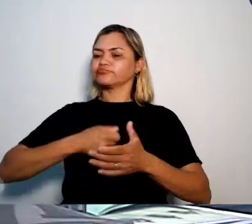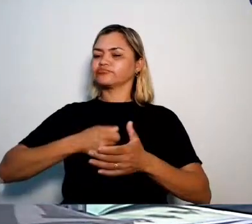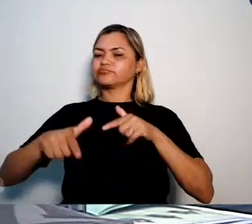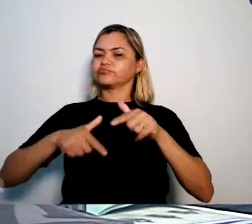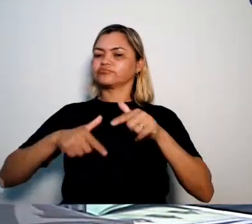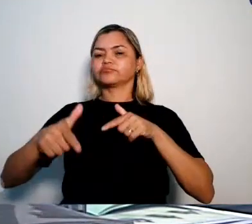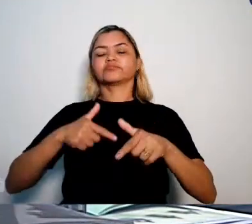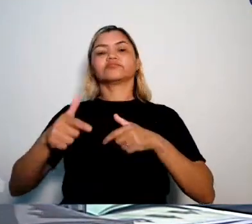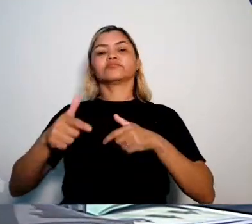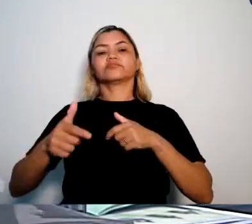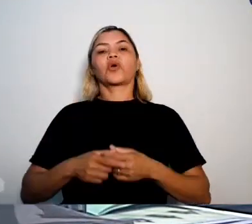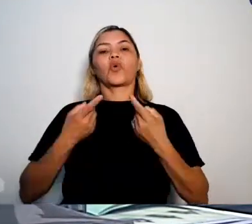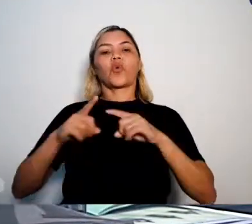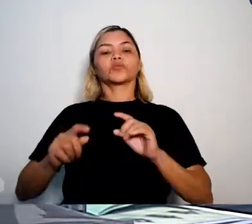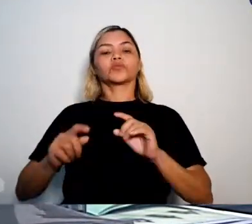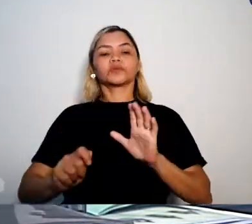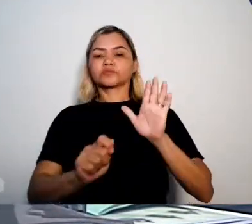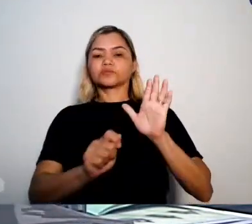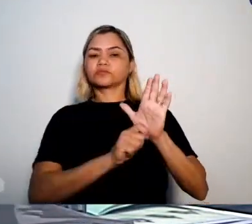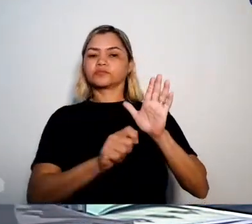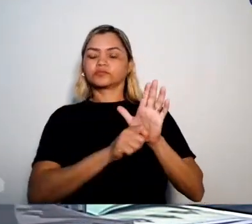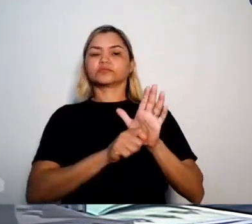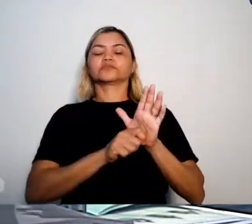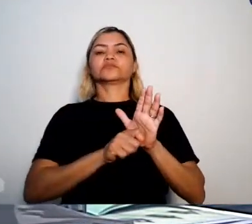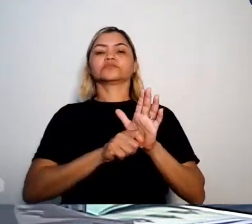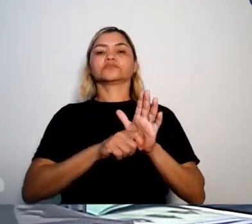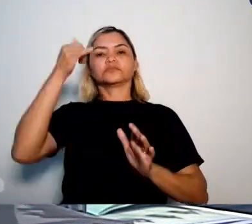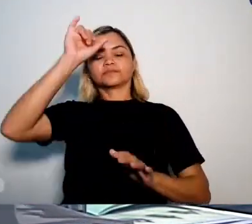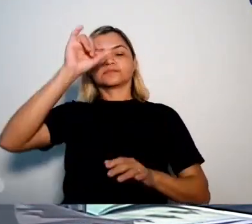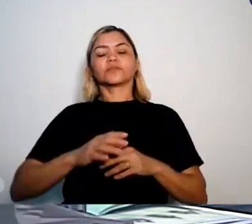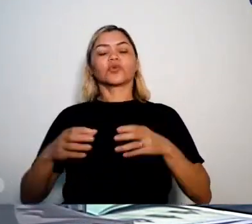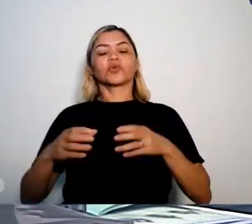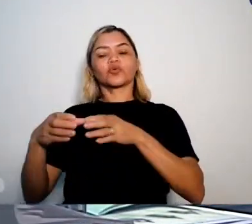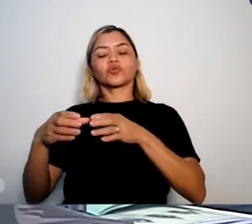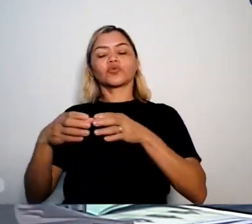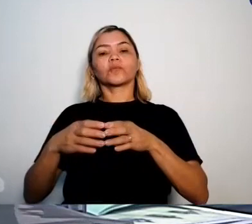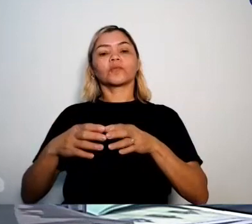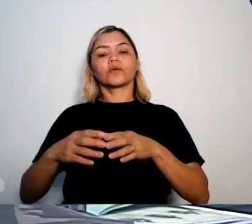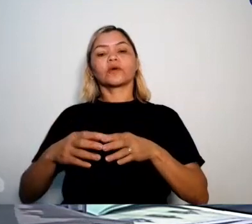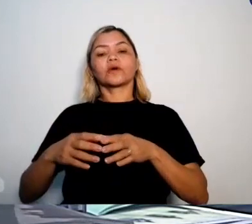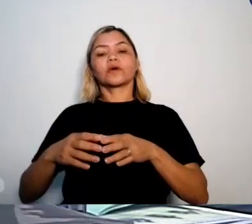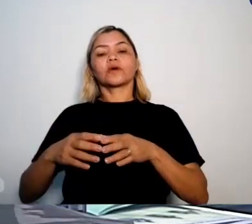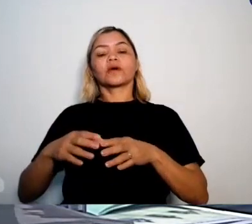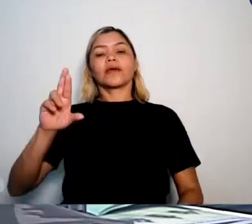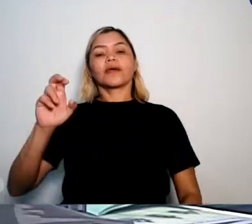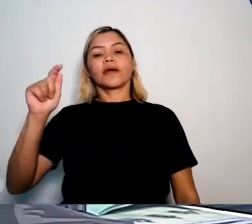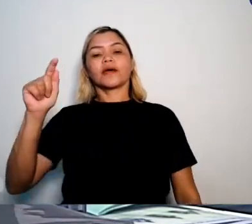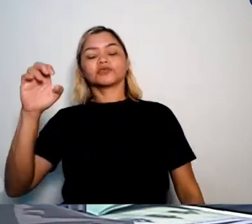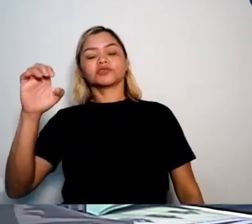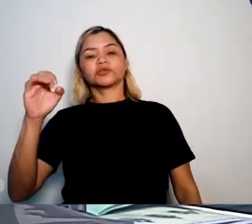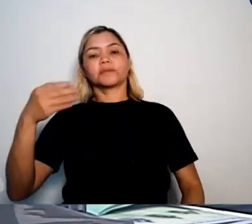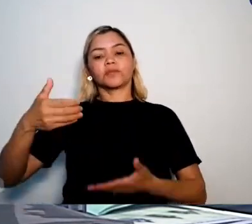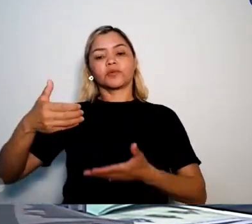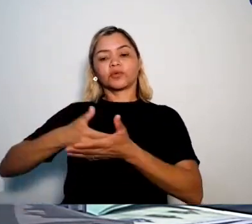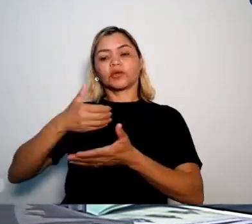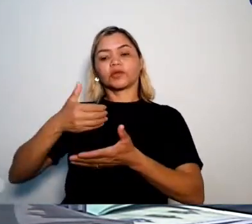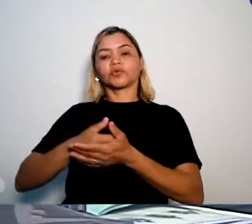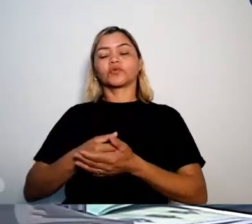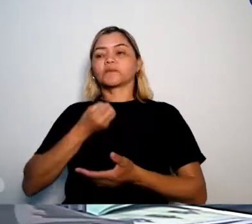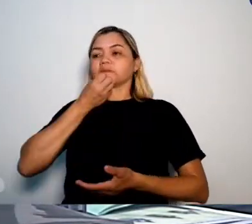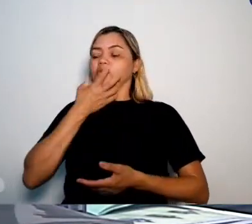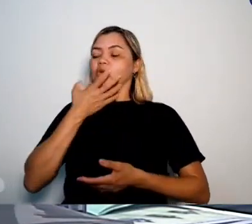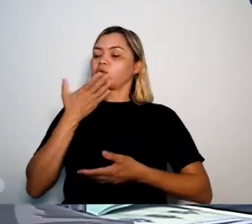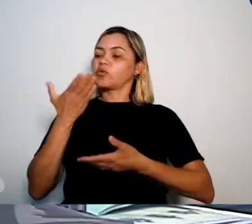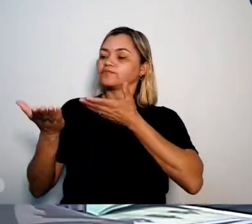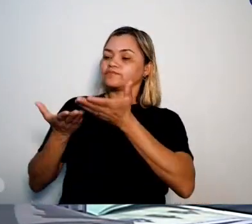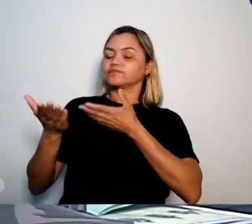drogas através do Grupo Reage Botucatu, realizando excelentes serviços e contribuindo